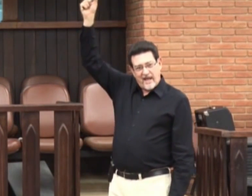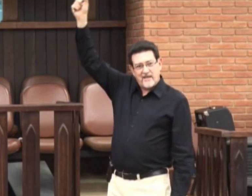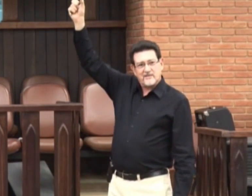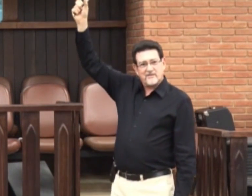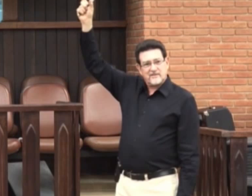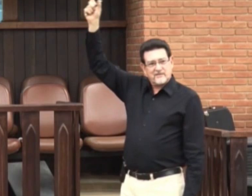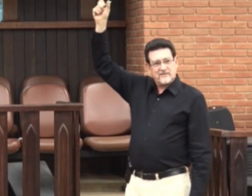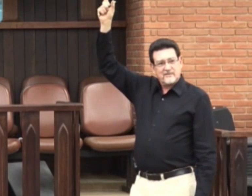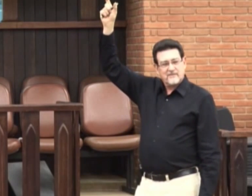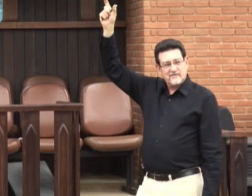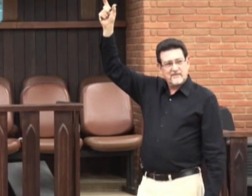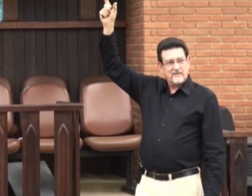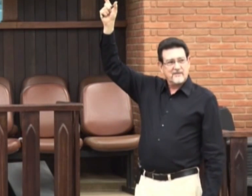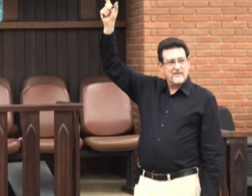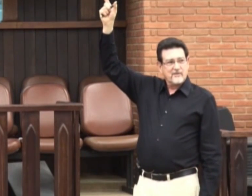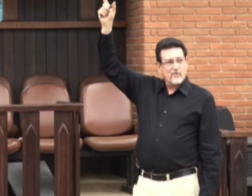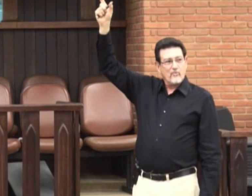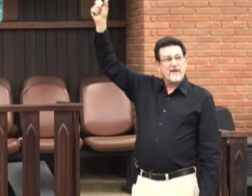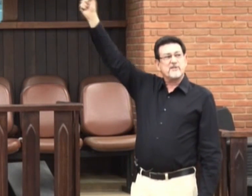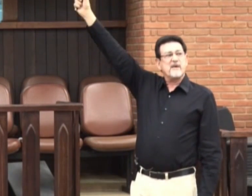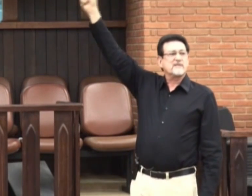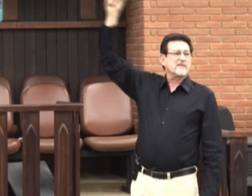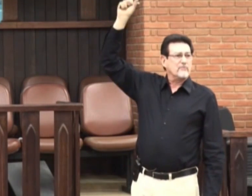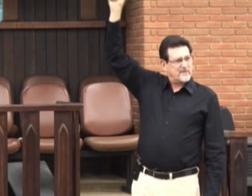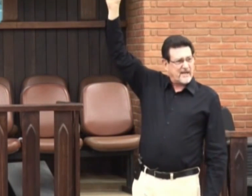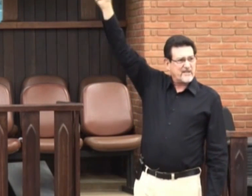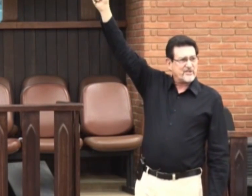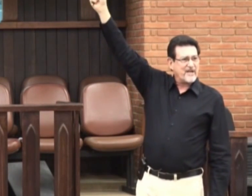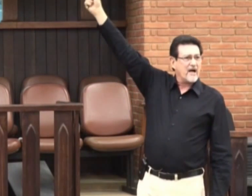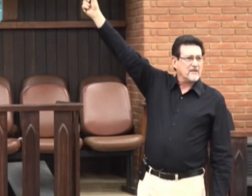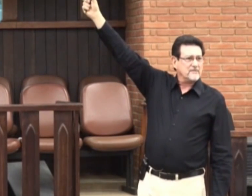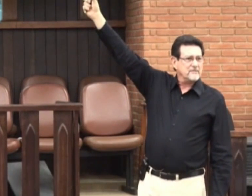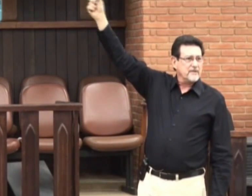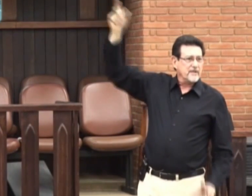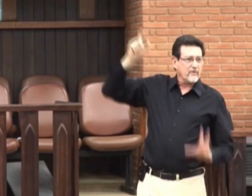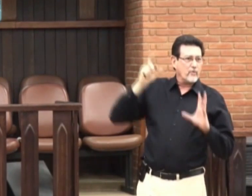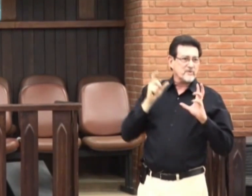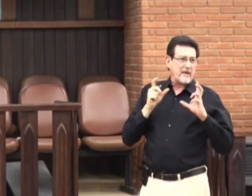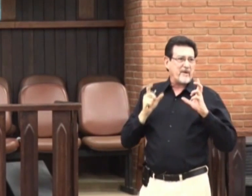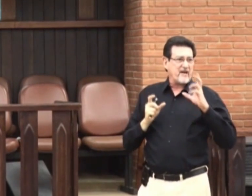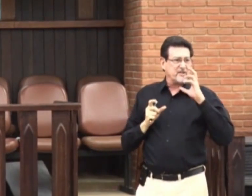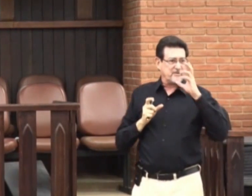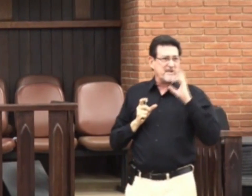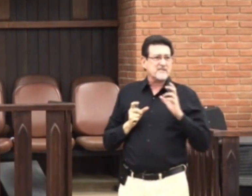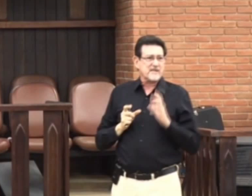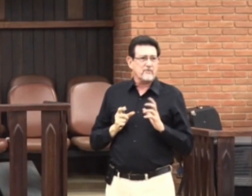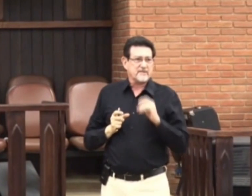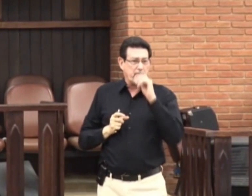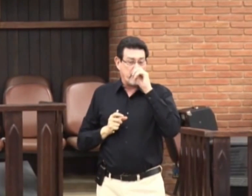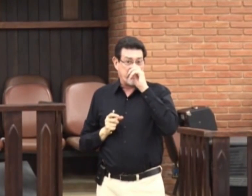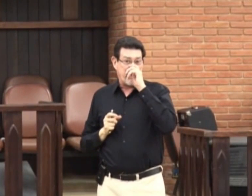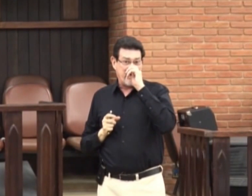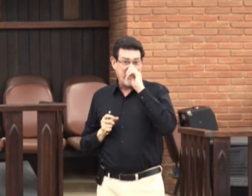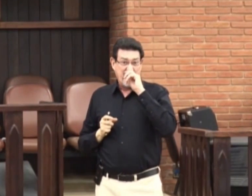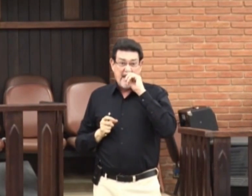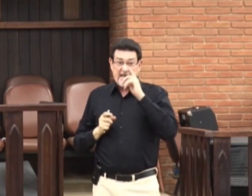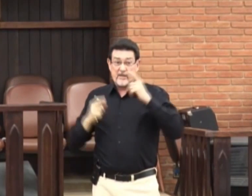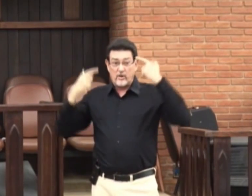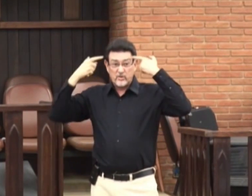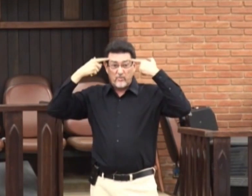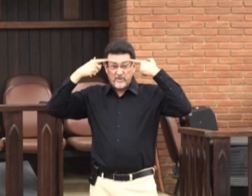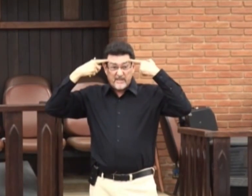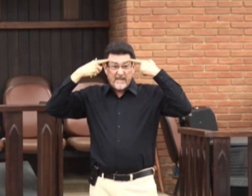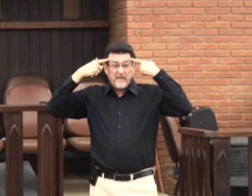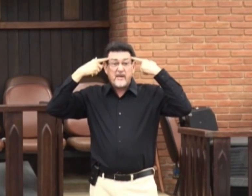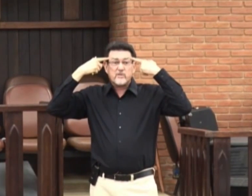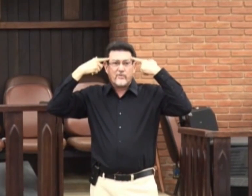Tu tens uma dimensão celestial. Eu vou usar a palavra dimensão, sabe por quê? Que